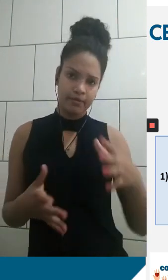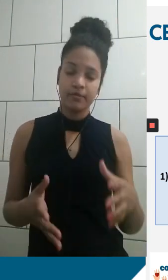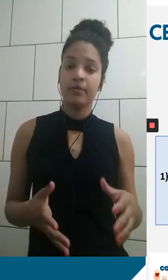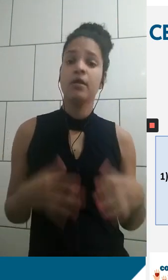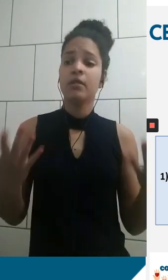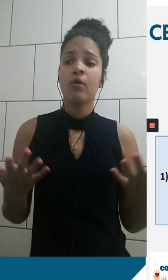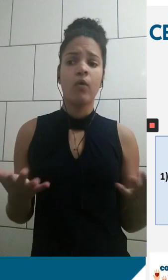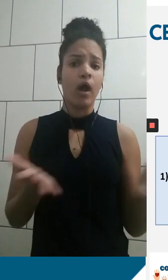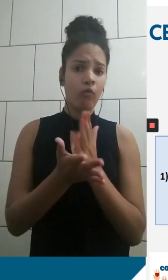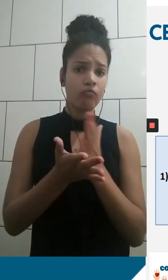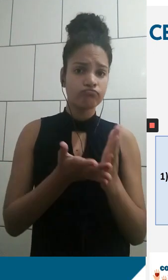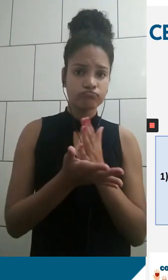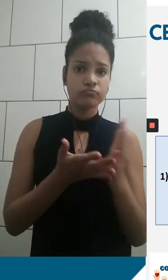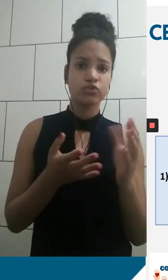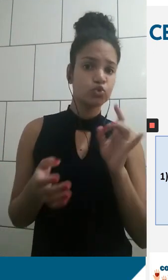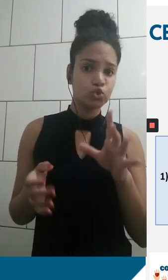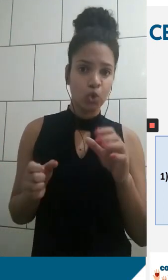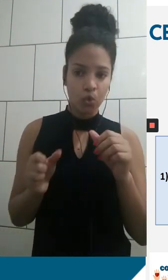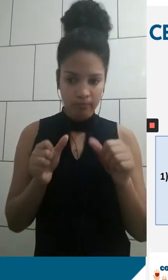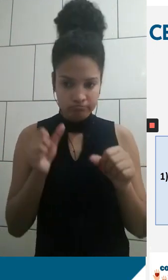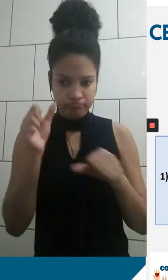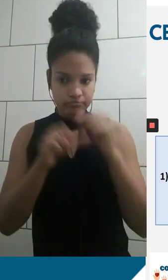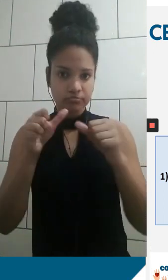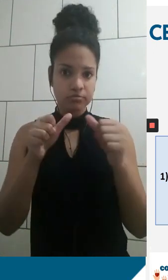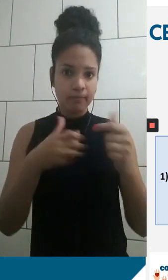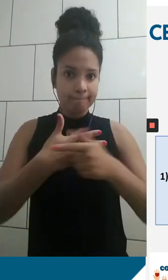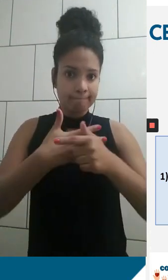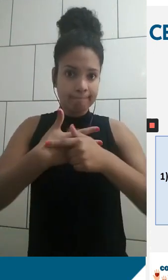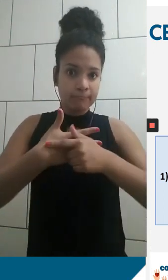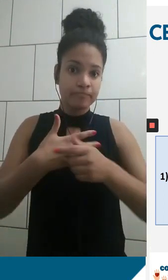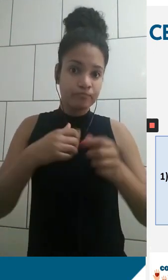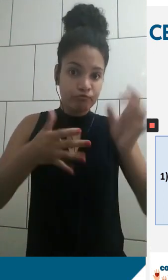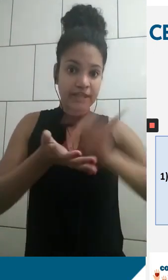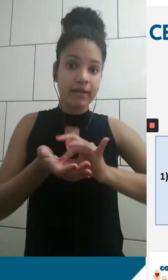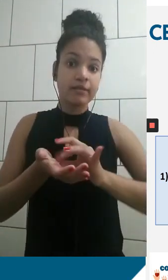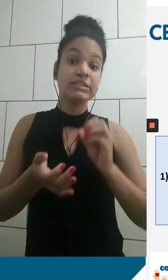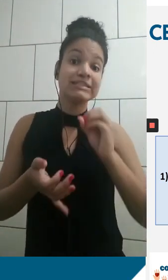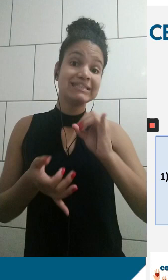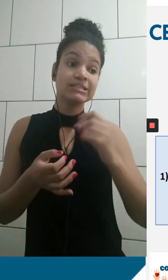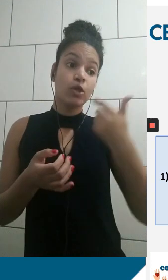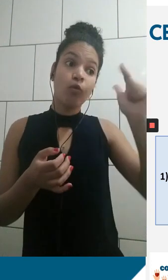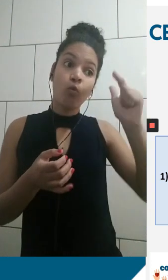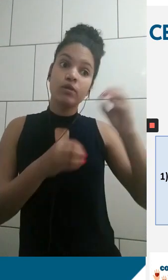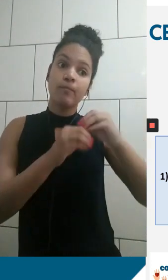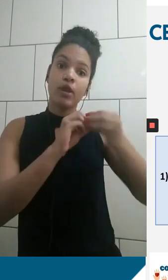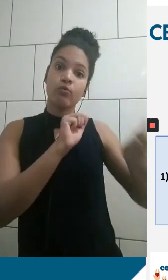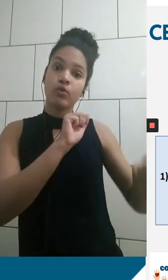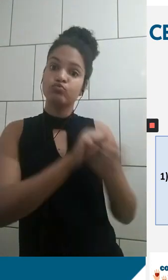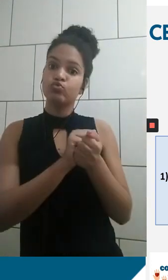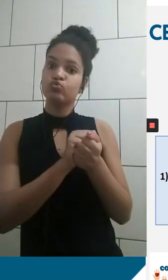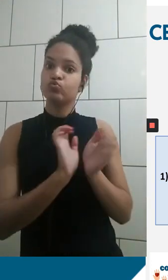tornam funcionais com a presença de uma outra molécula que não é necessariamente uma proteína. Outra